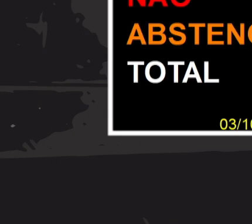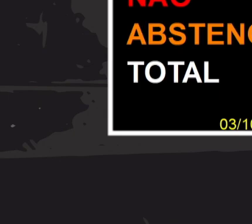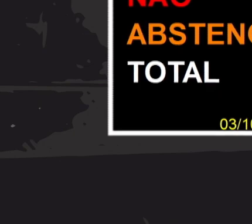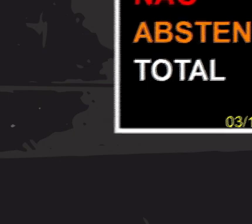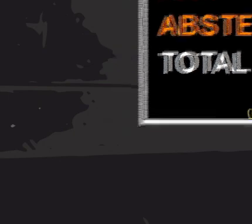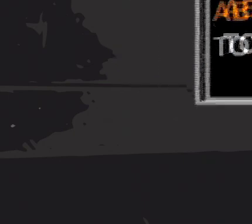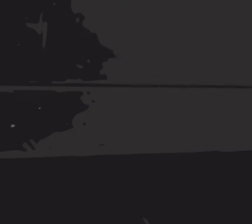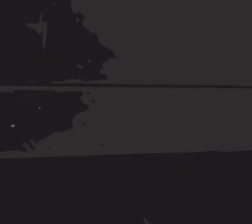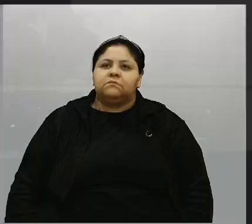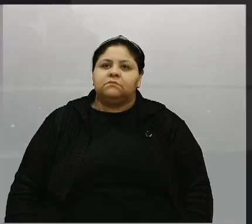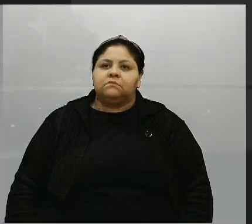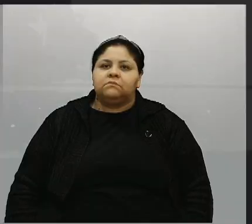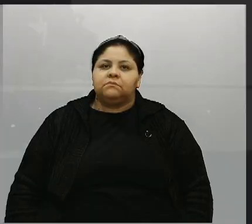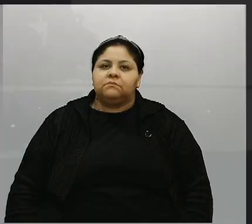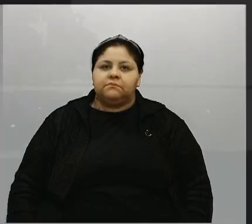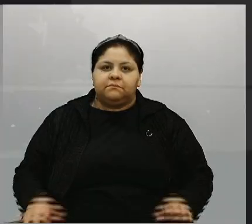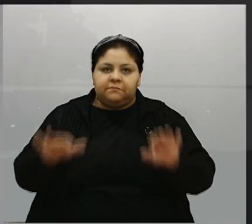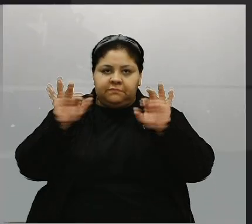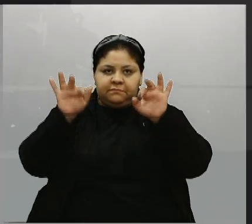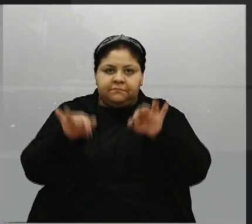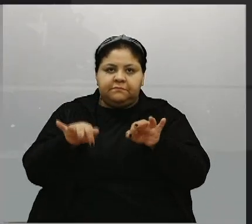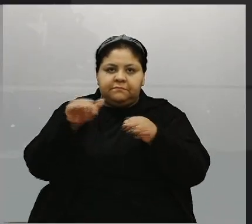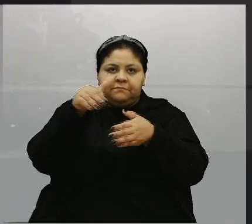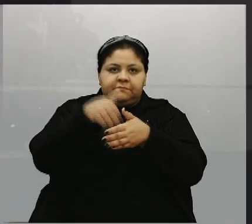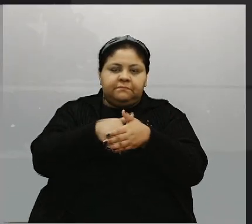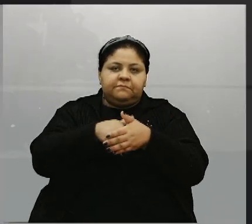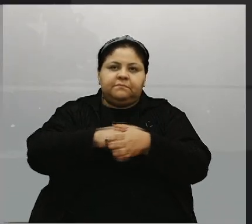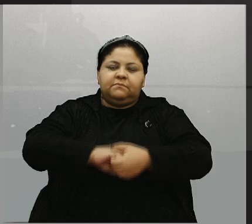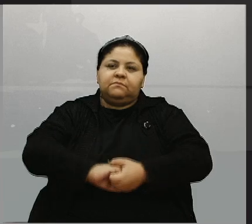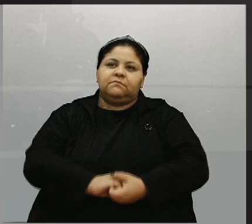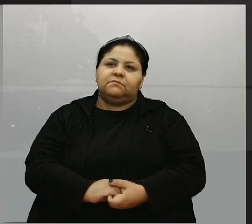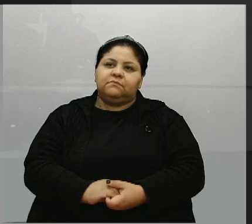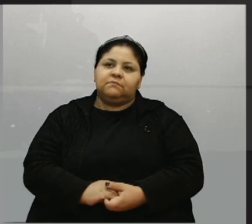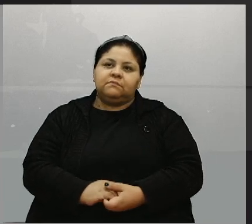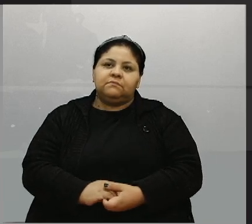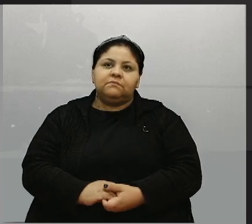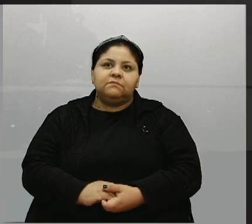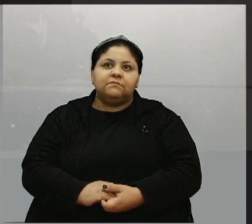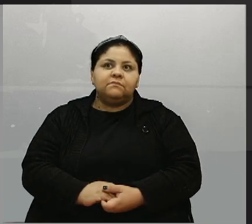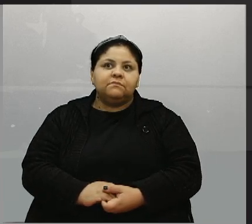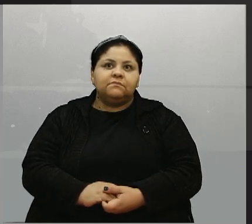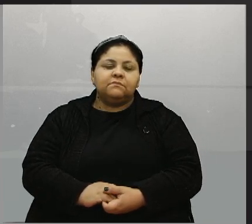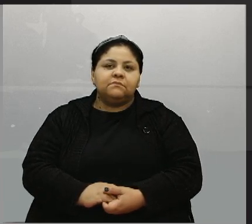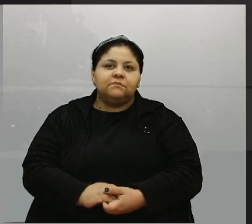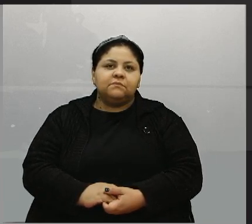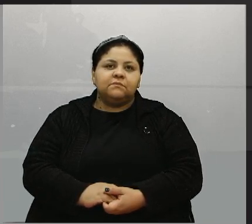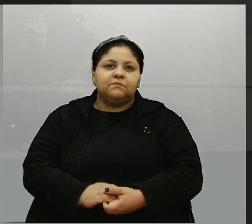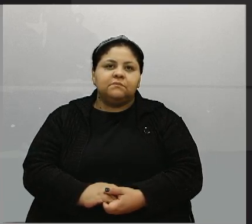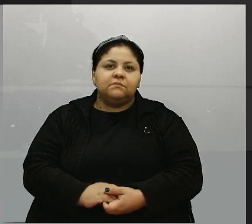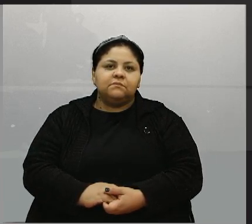Encerrado o registro dos votos, encerrada a votação.